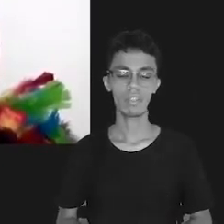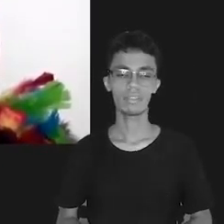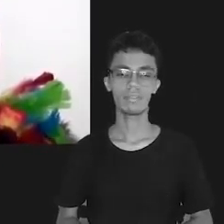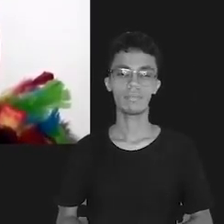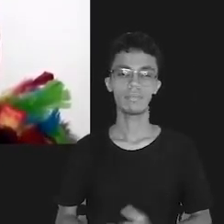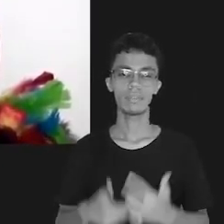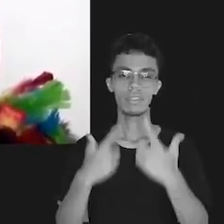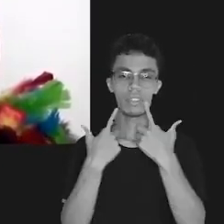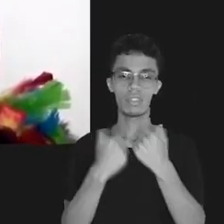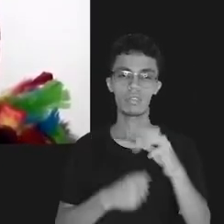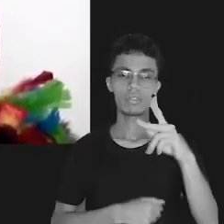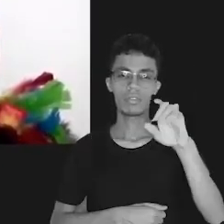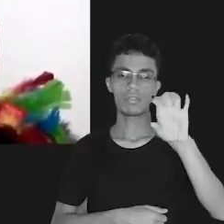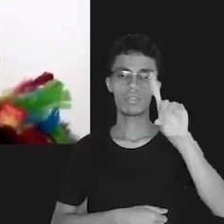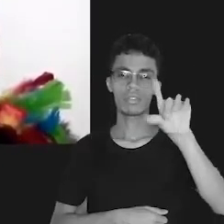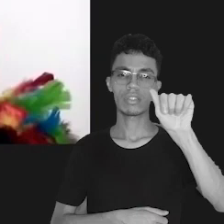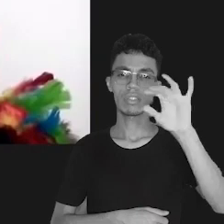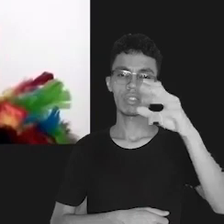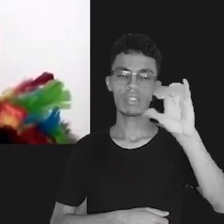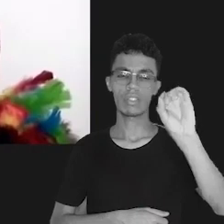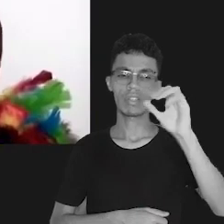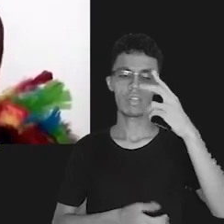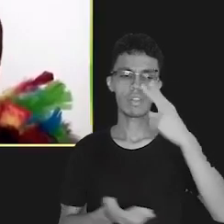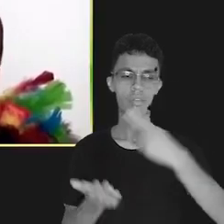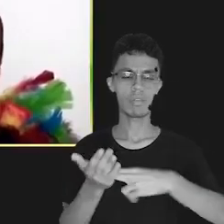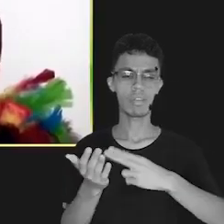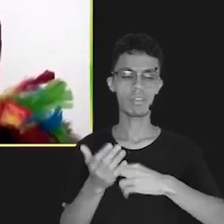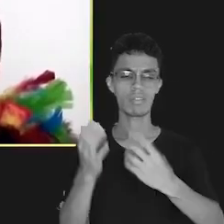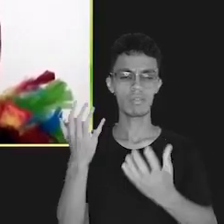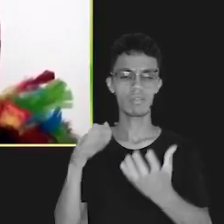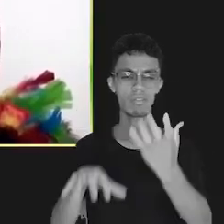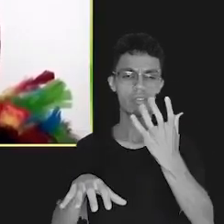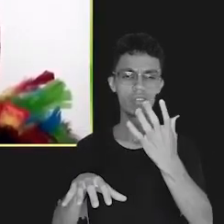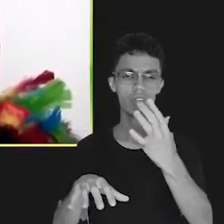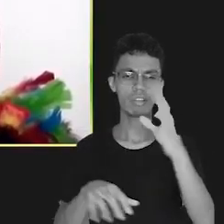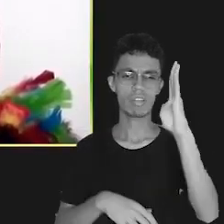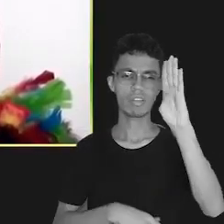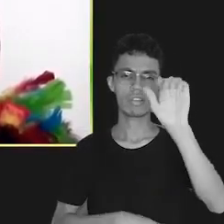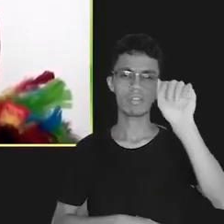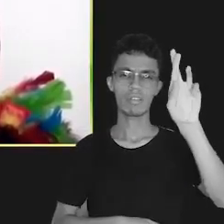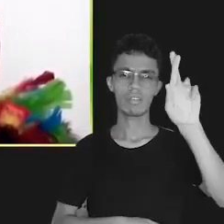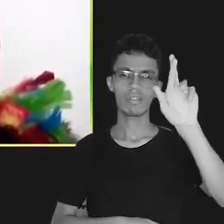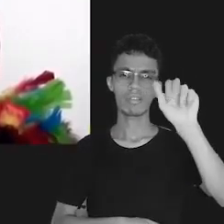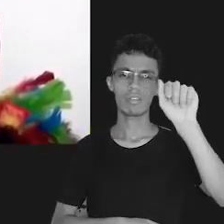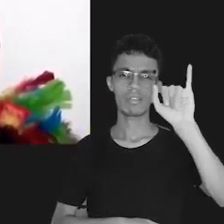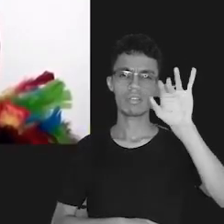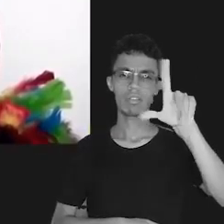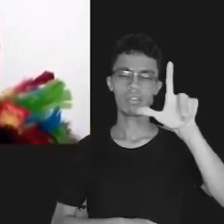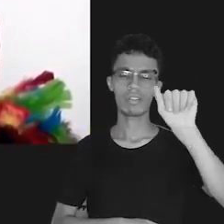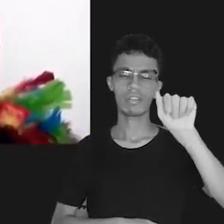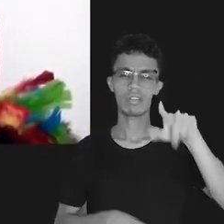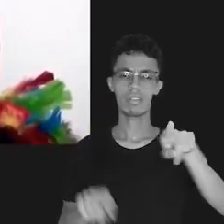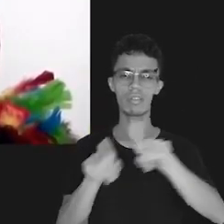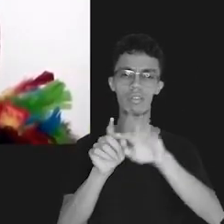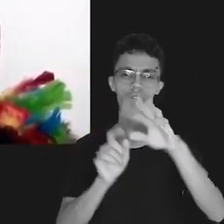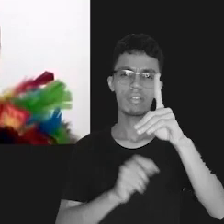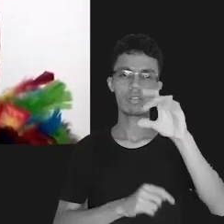Pedaços. Perguntou, é o mesmo Maciel que esteve aqui? De Brasília? De Brasília e de Portugal também